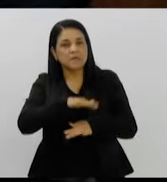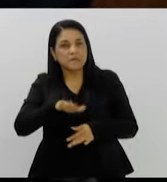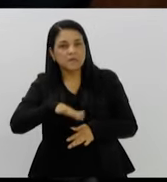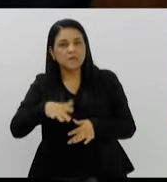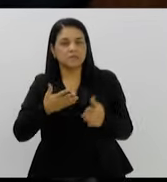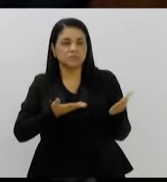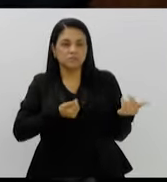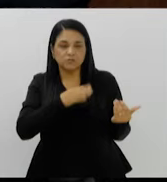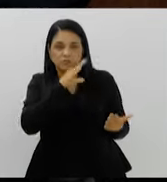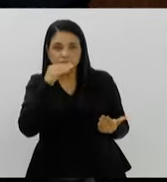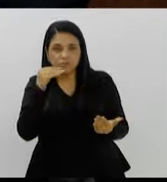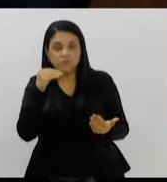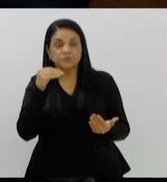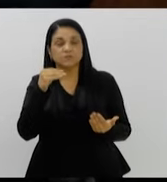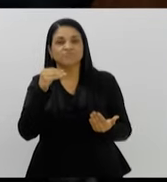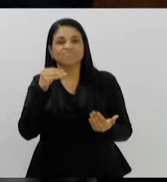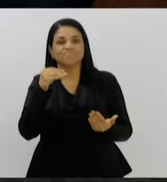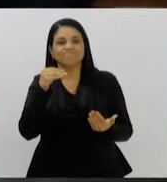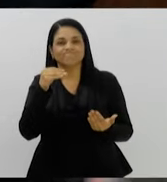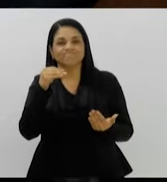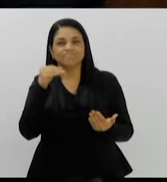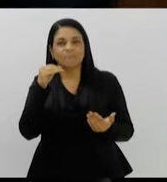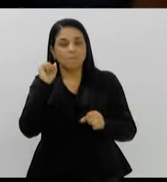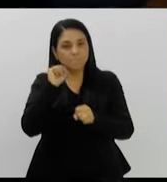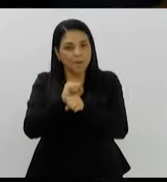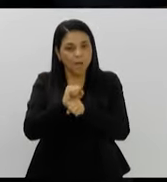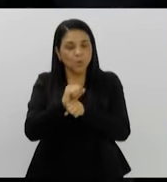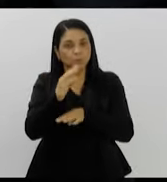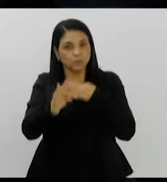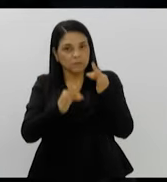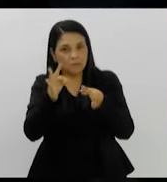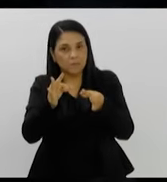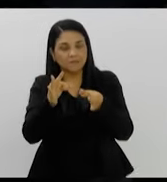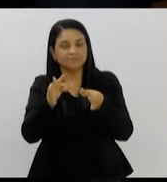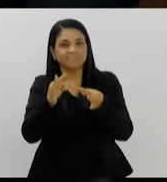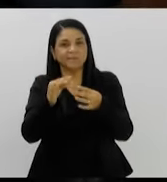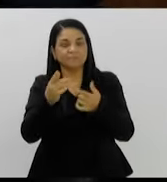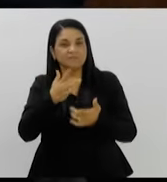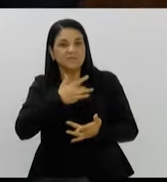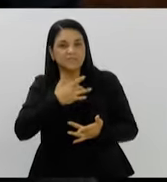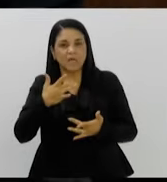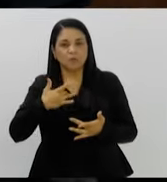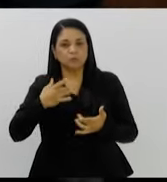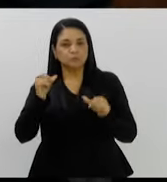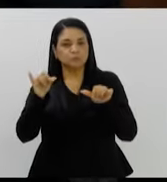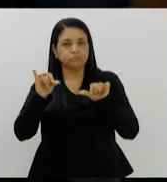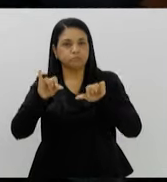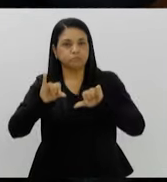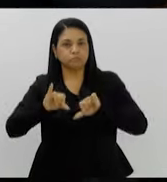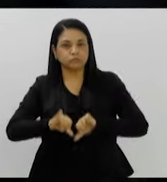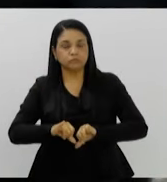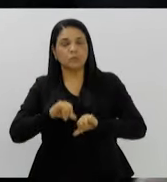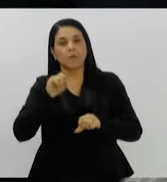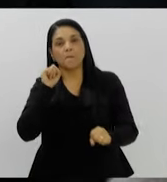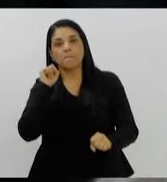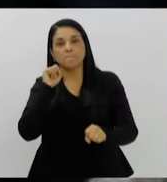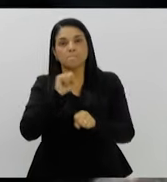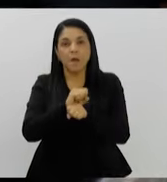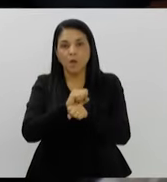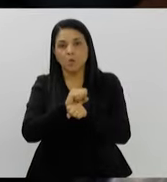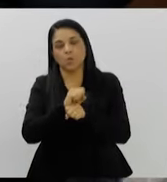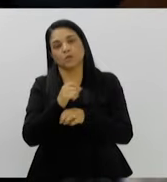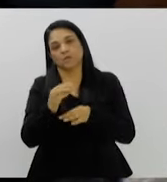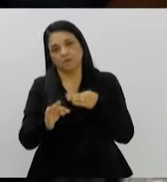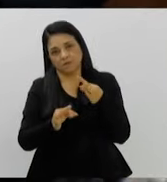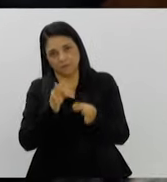adolescentes que já estão tendo um revés na saúde por por interrupção do tratamento isso é muito sério porque